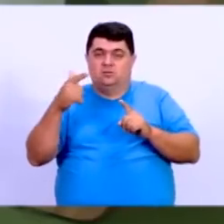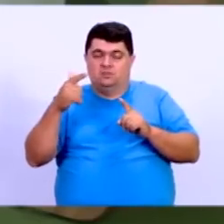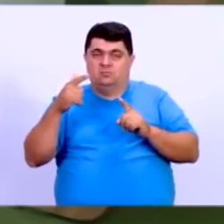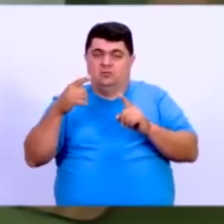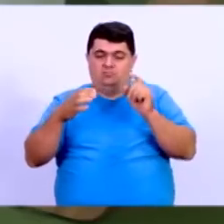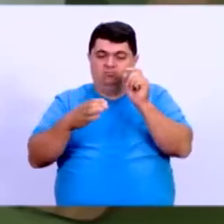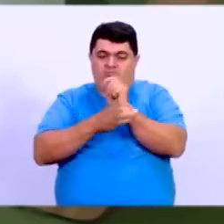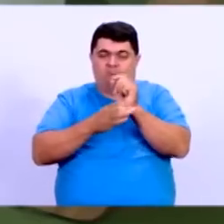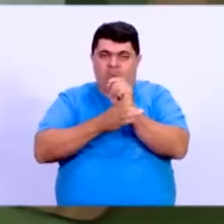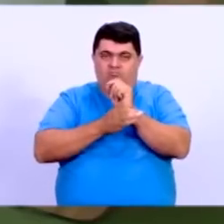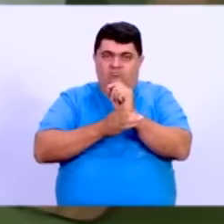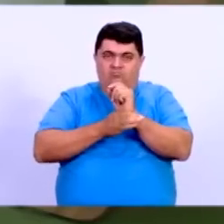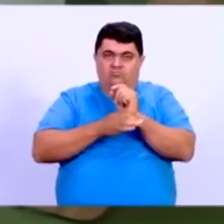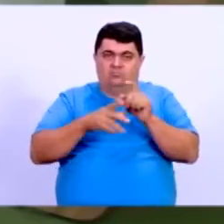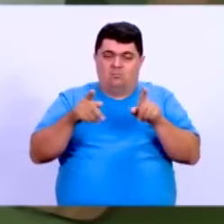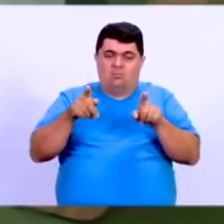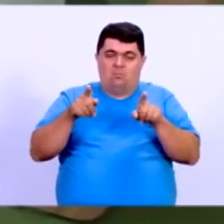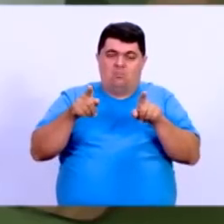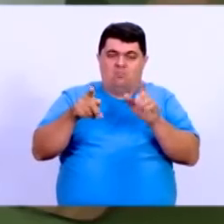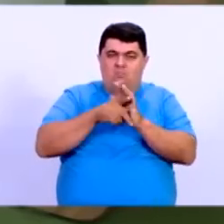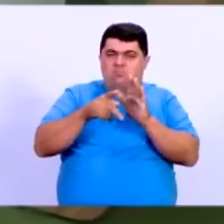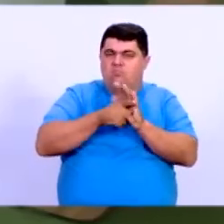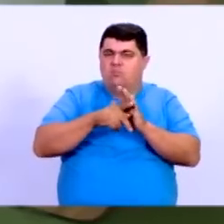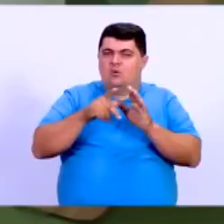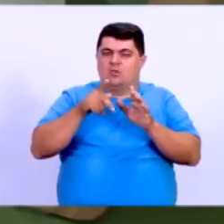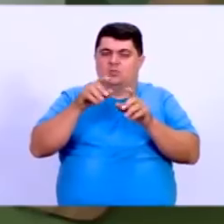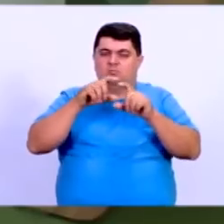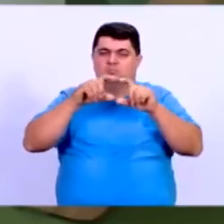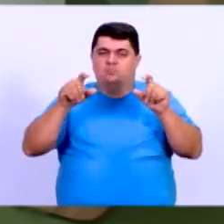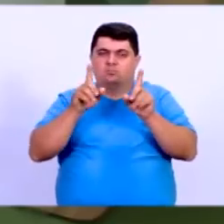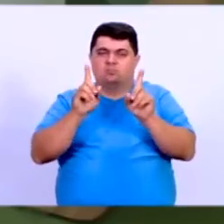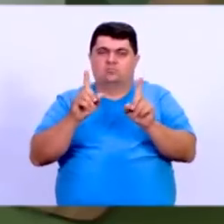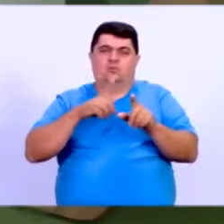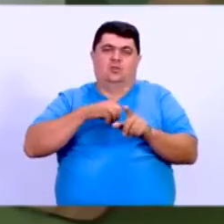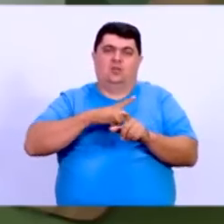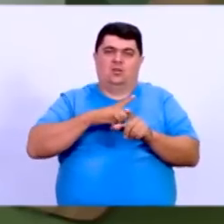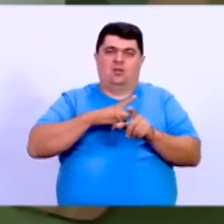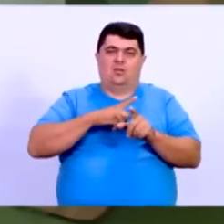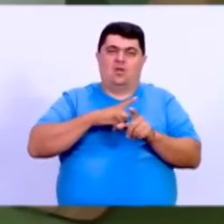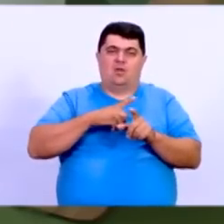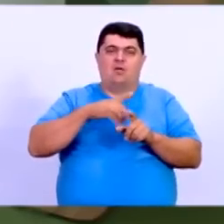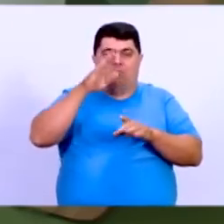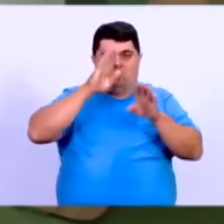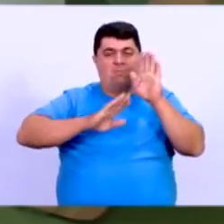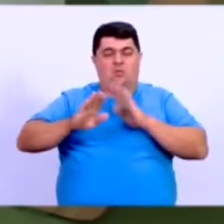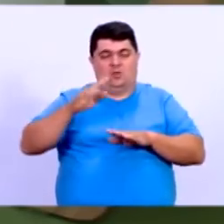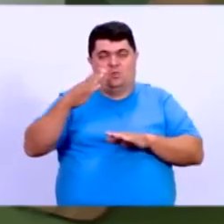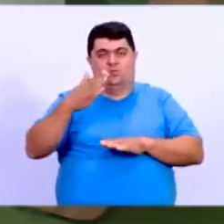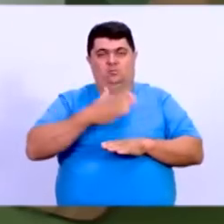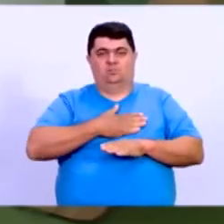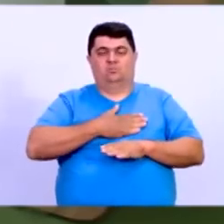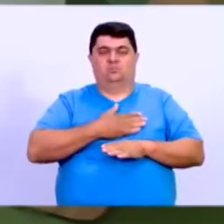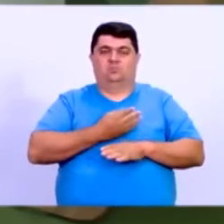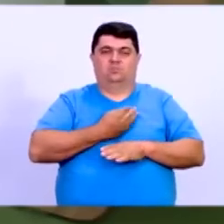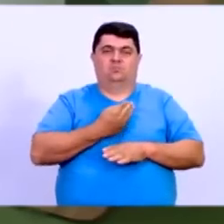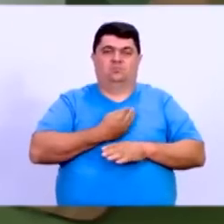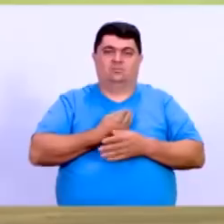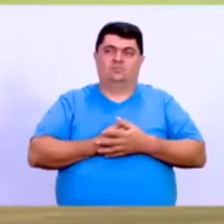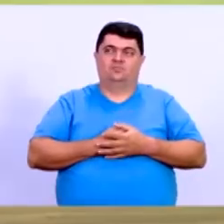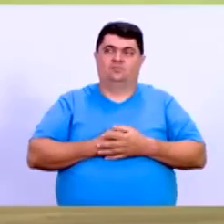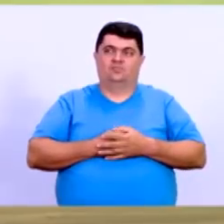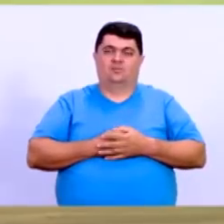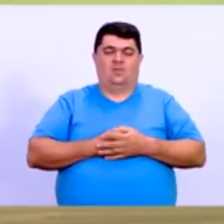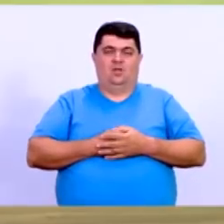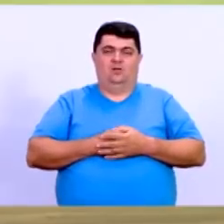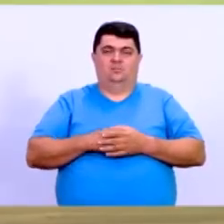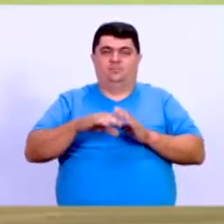segurança do compartilhamento dessas informações, né, na verdade se volta contra você, né? A pessoa, né? Basicamente o conceito